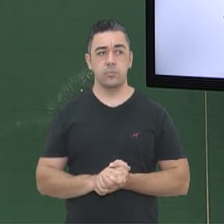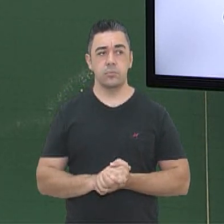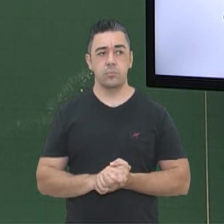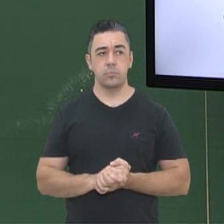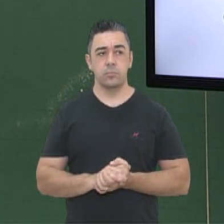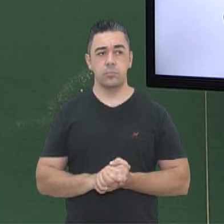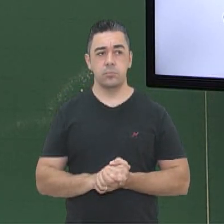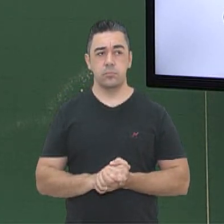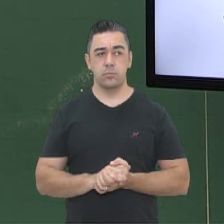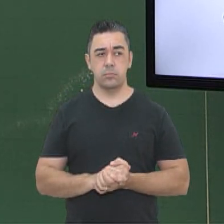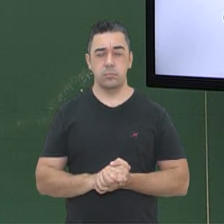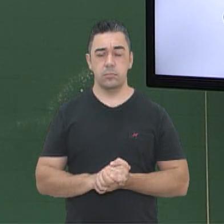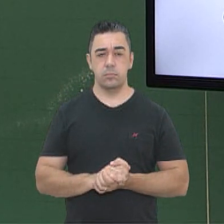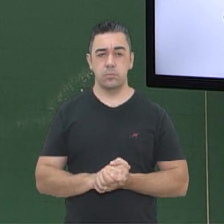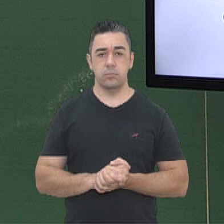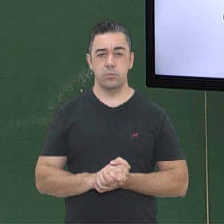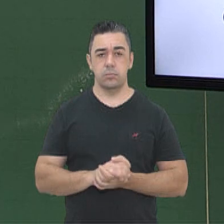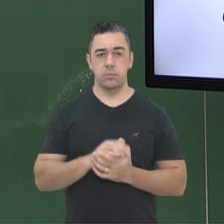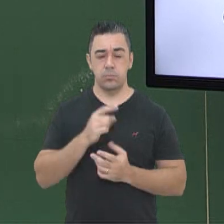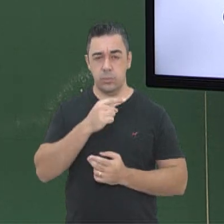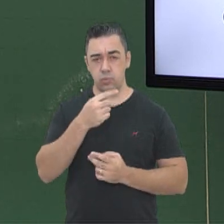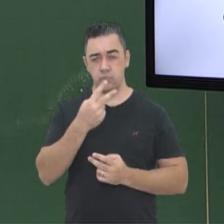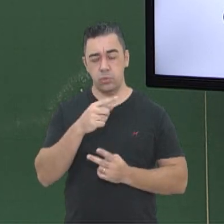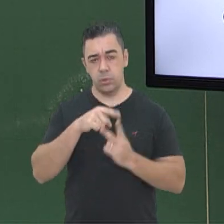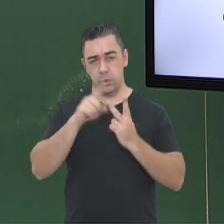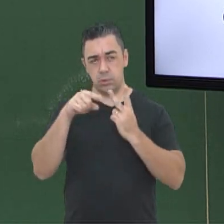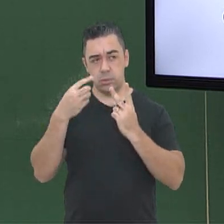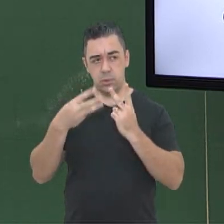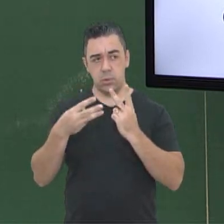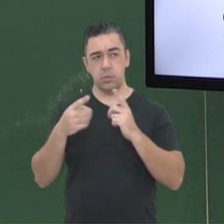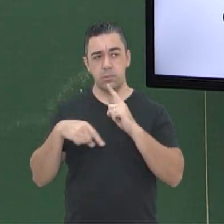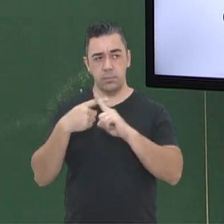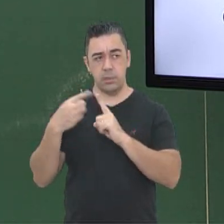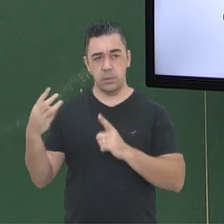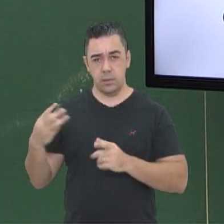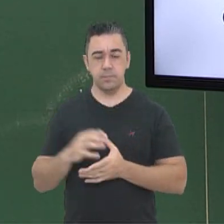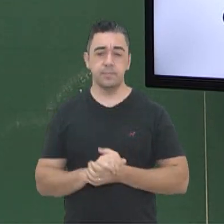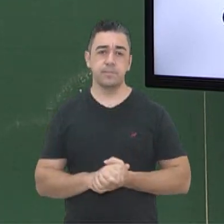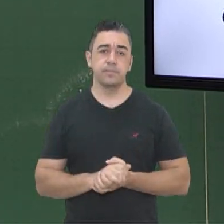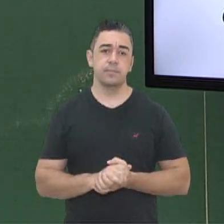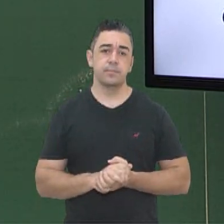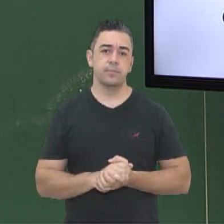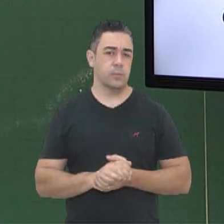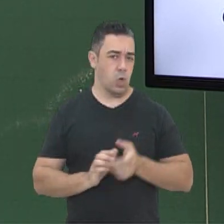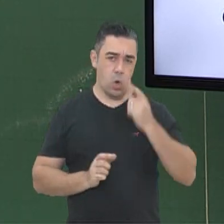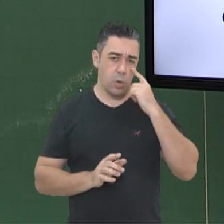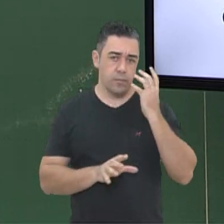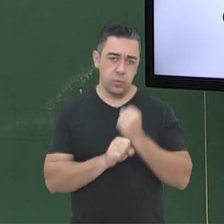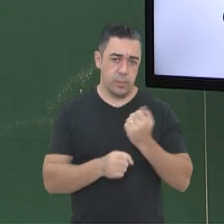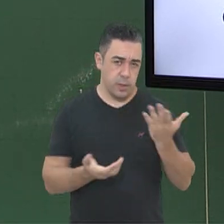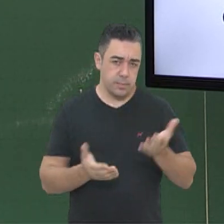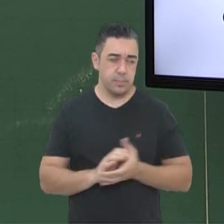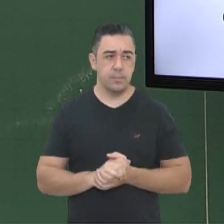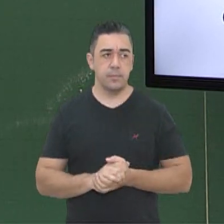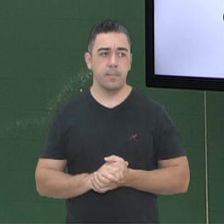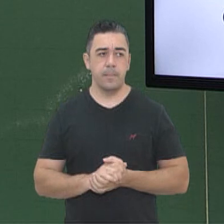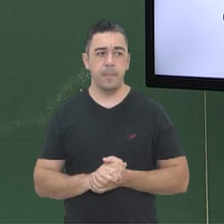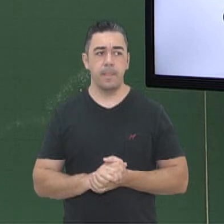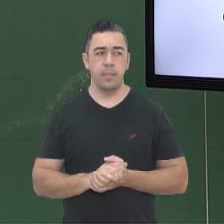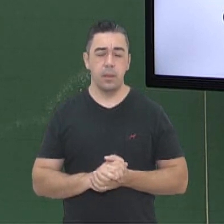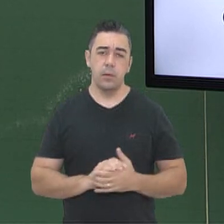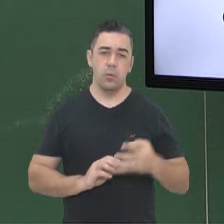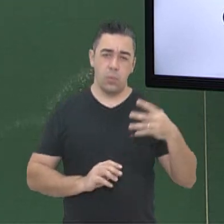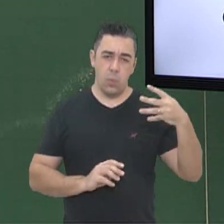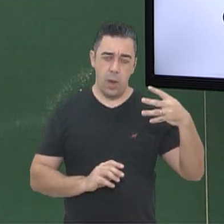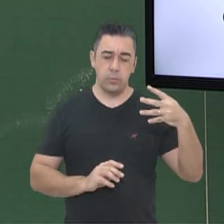1 menos 2 raiz de 3 mais 3. Agora eu vou somar. 1 mais 3